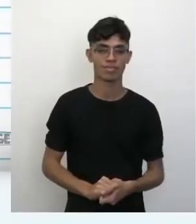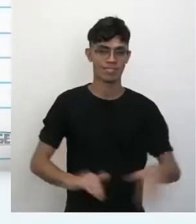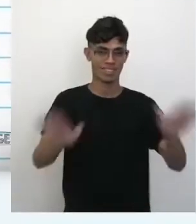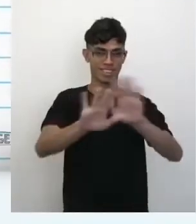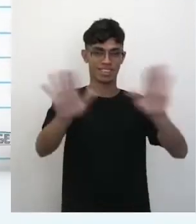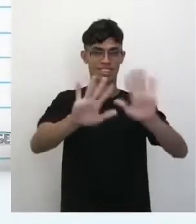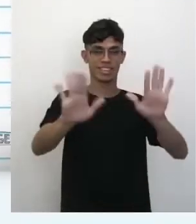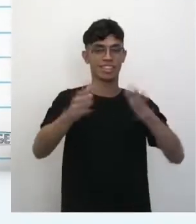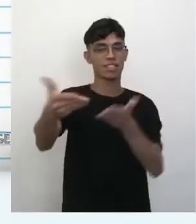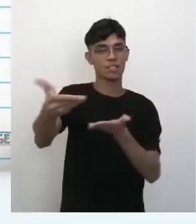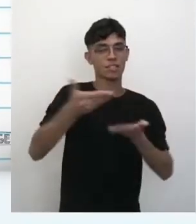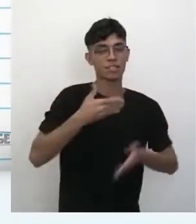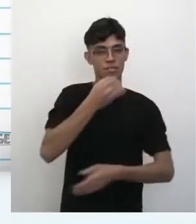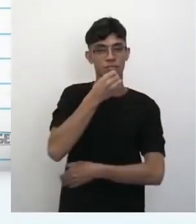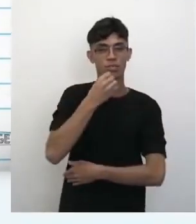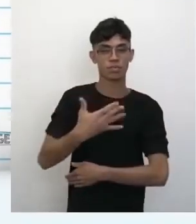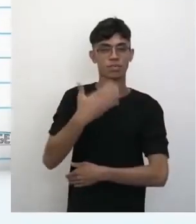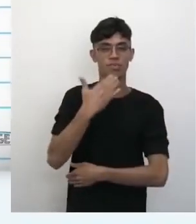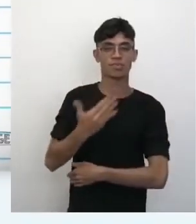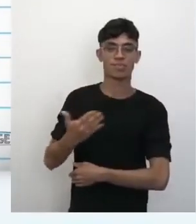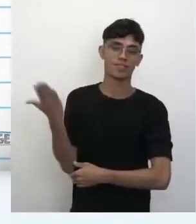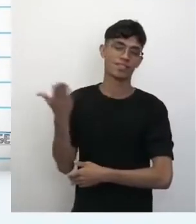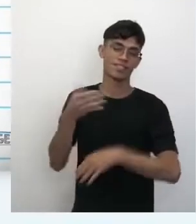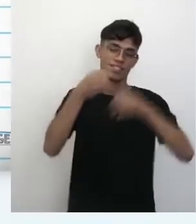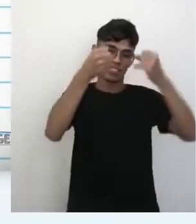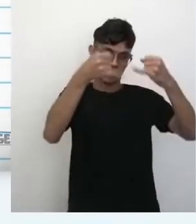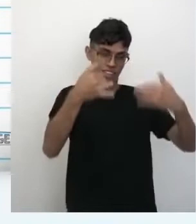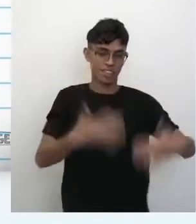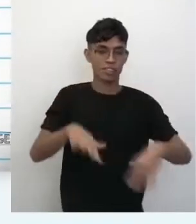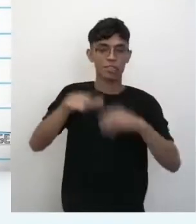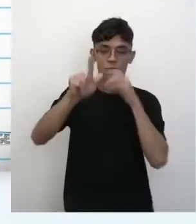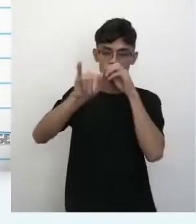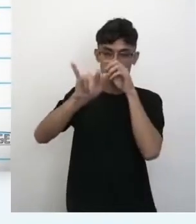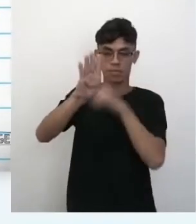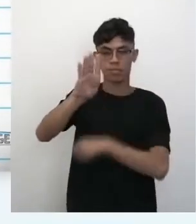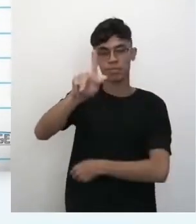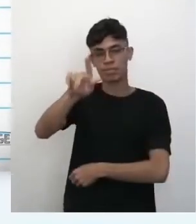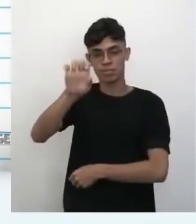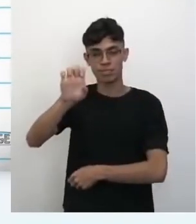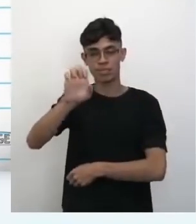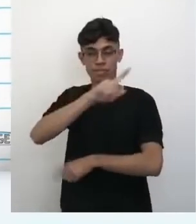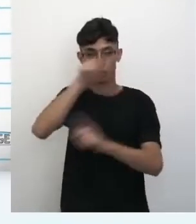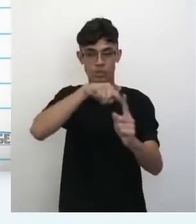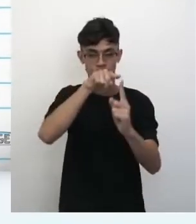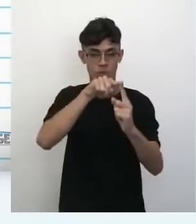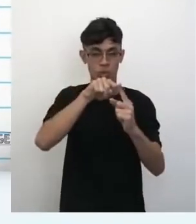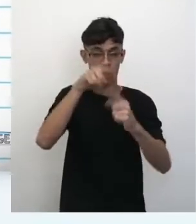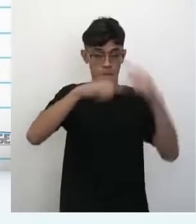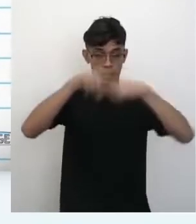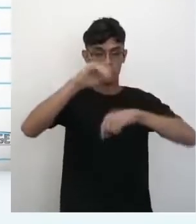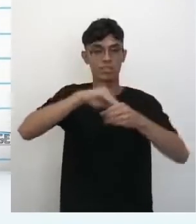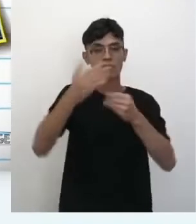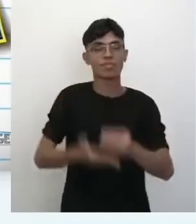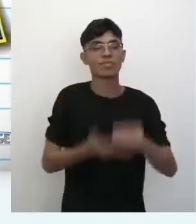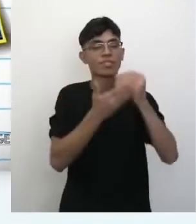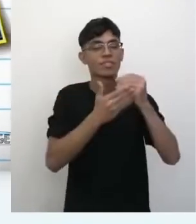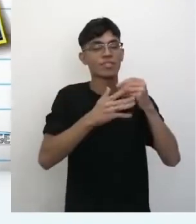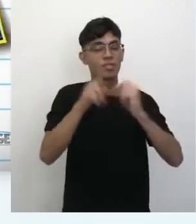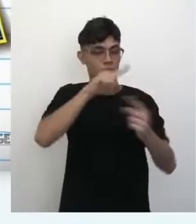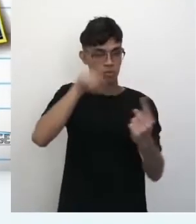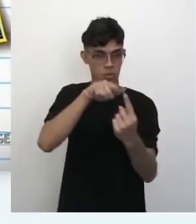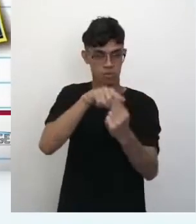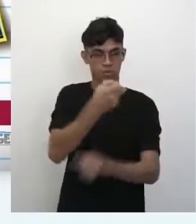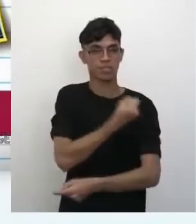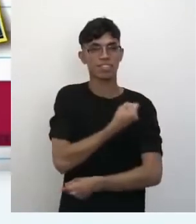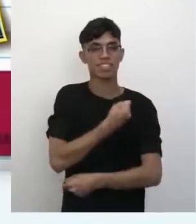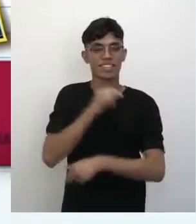Olá, sejam bem-vindos à série especial do IBGE Explica sobre os Objetivos de Desenvolvimento Sustentável. Hoje vamos falar do Objetivo 8,